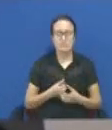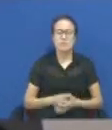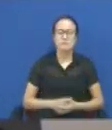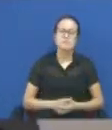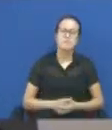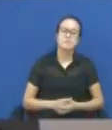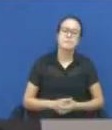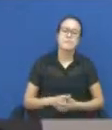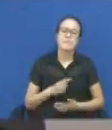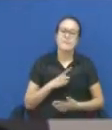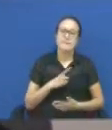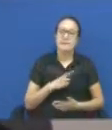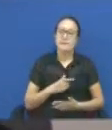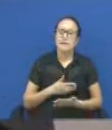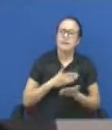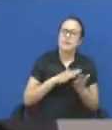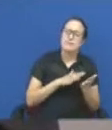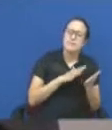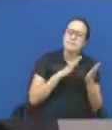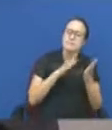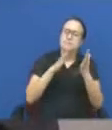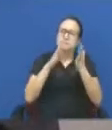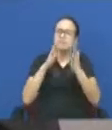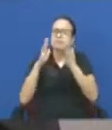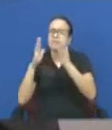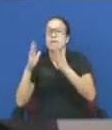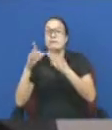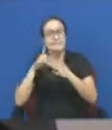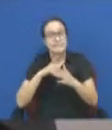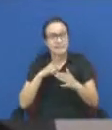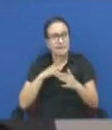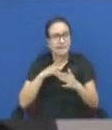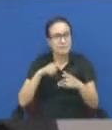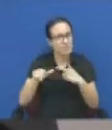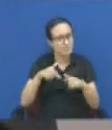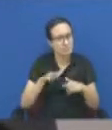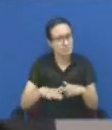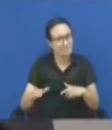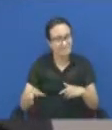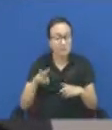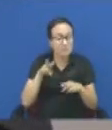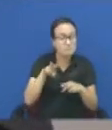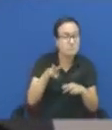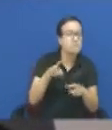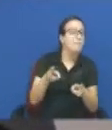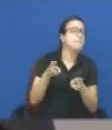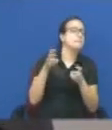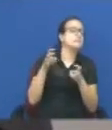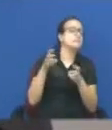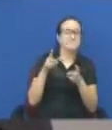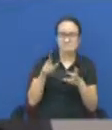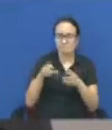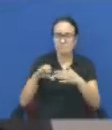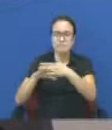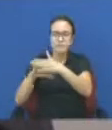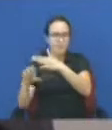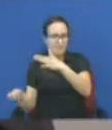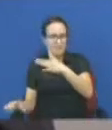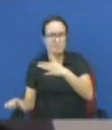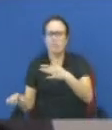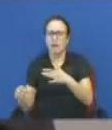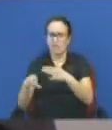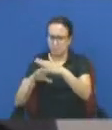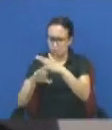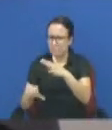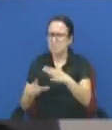nesse caminho existe trabalho infantil. É de interesse dos empresários, que têm empresas regularizadas,